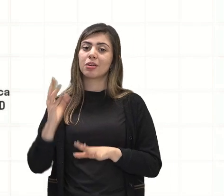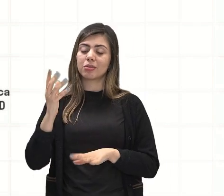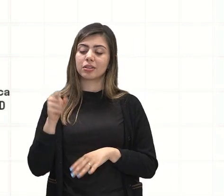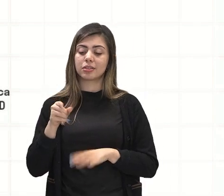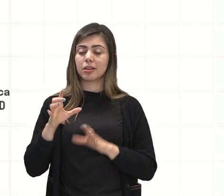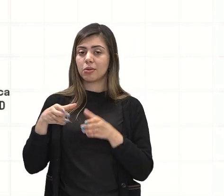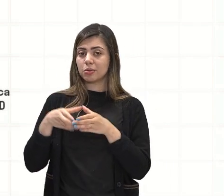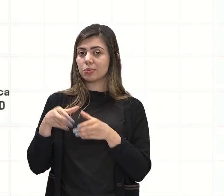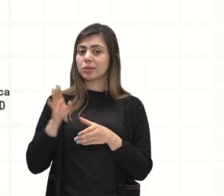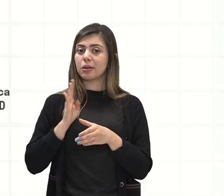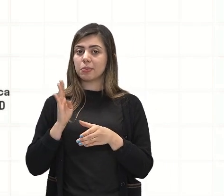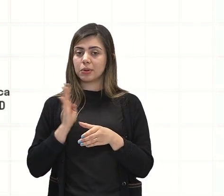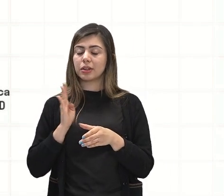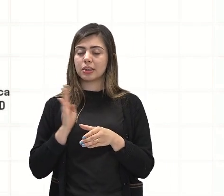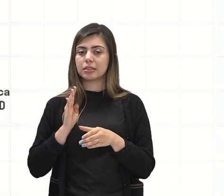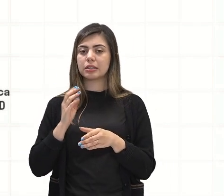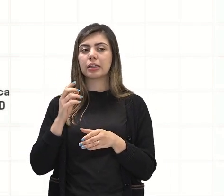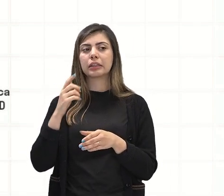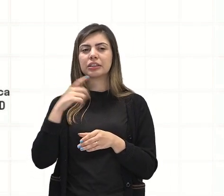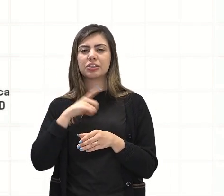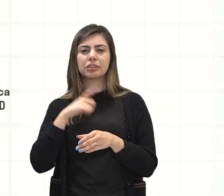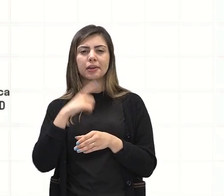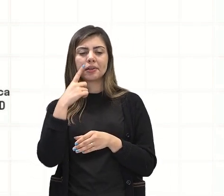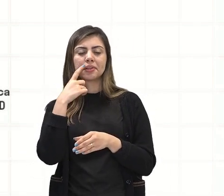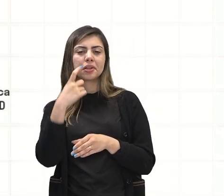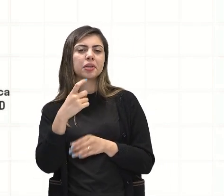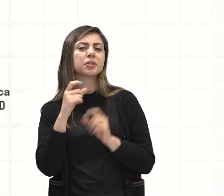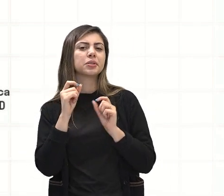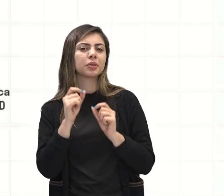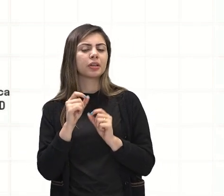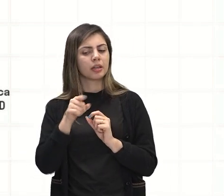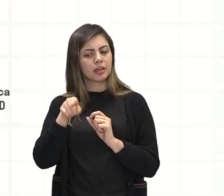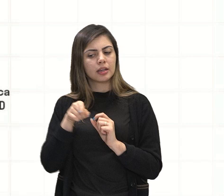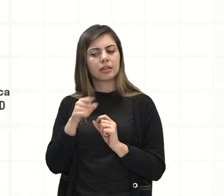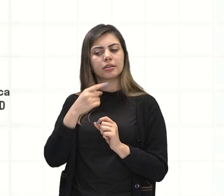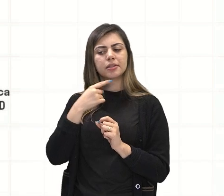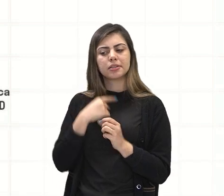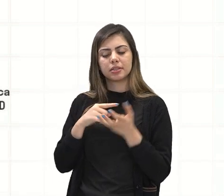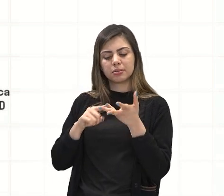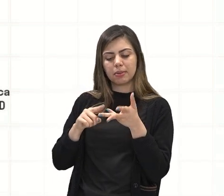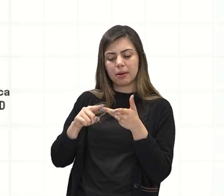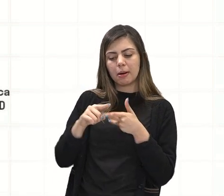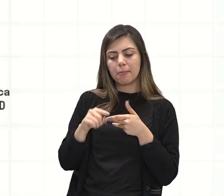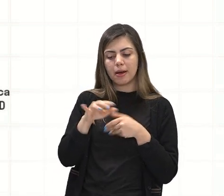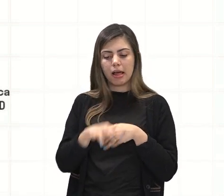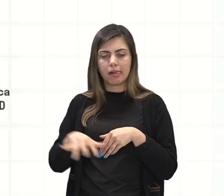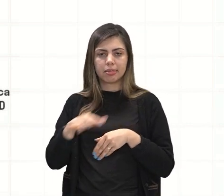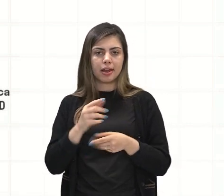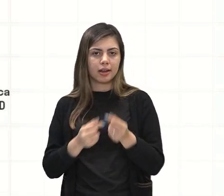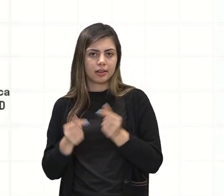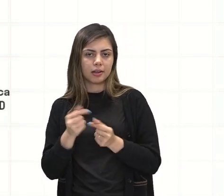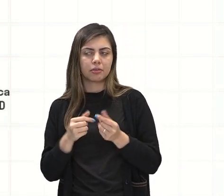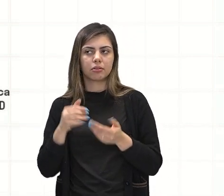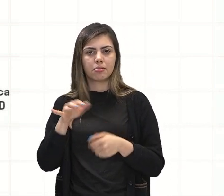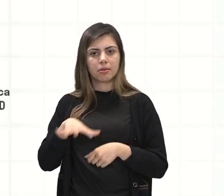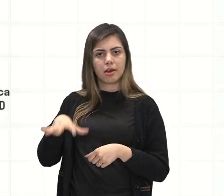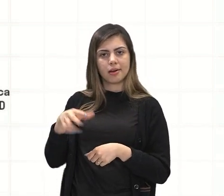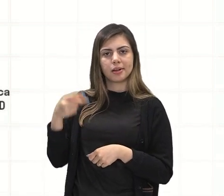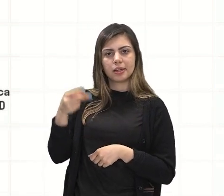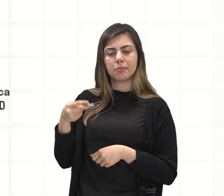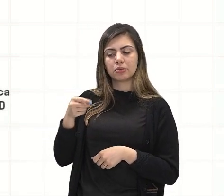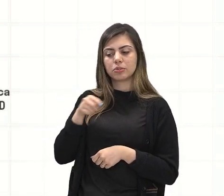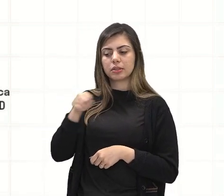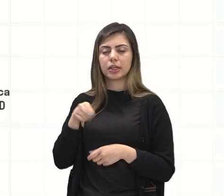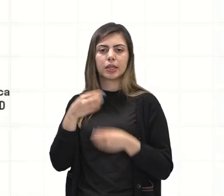burguesia, justamente por conta do interesse em ter os seus desejos comerciais e políticos atendidos, vão apoiar